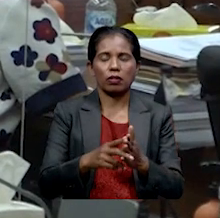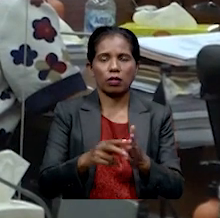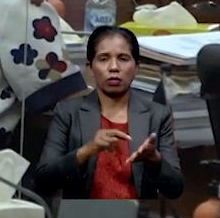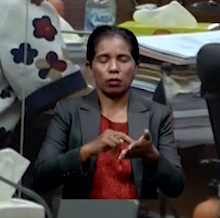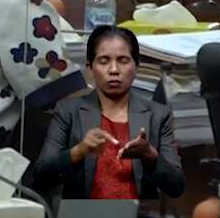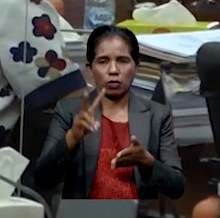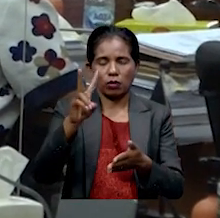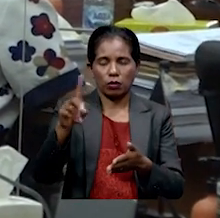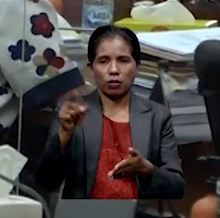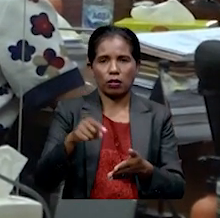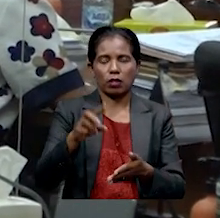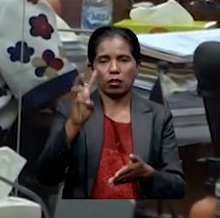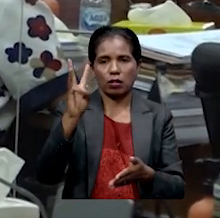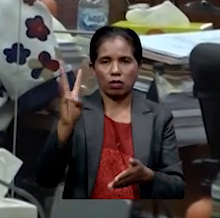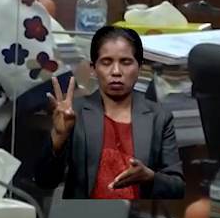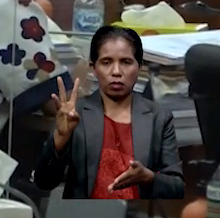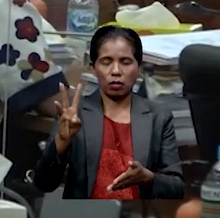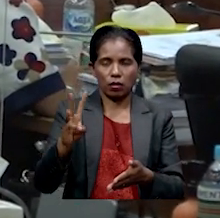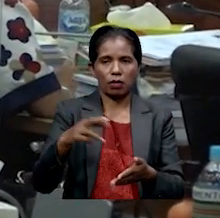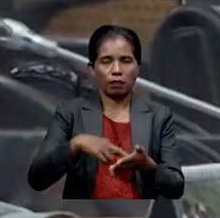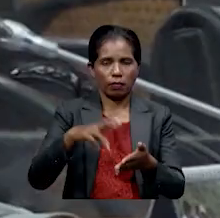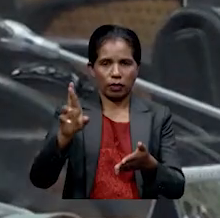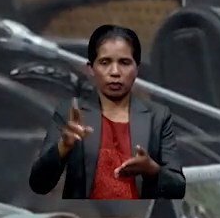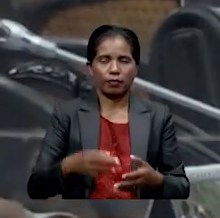barra 5ª, 4ª passa.